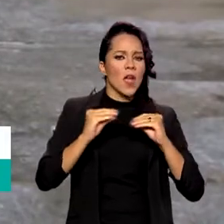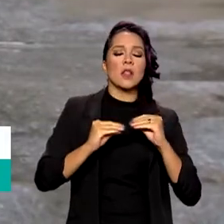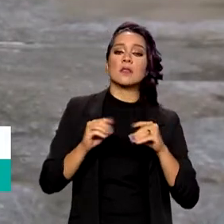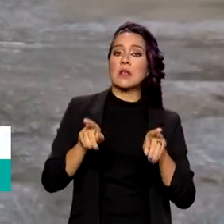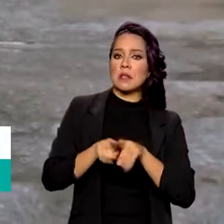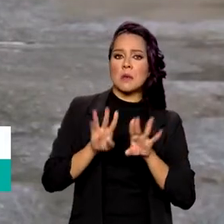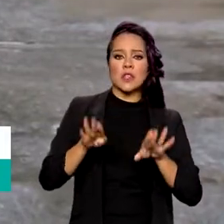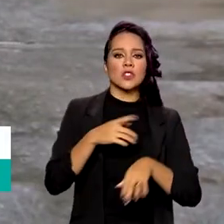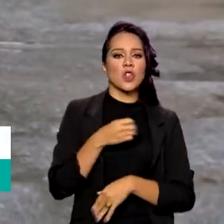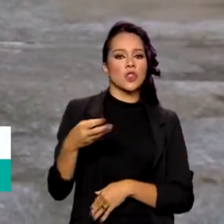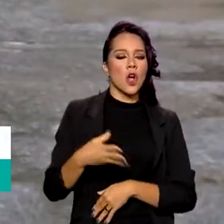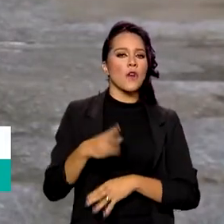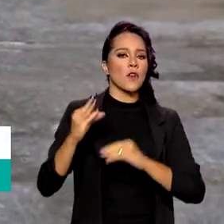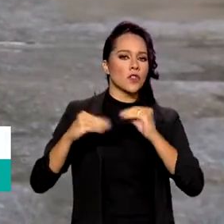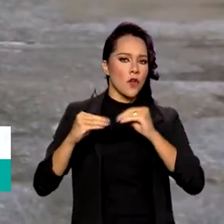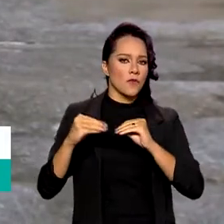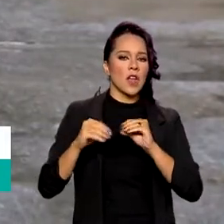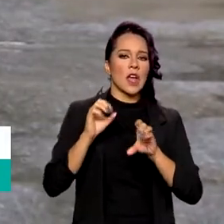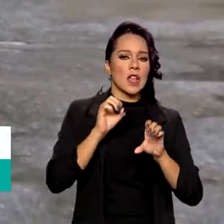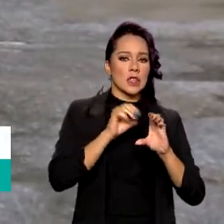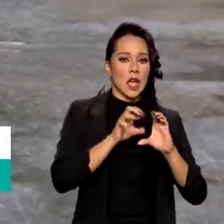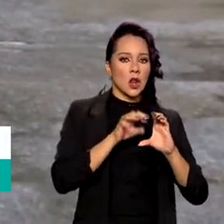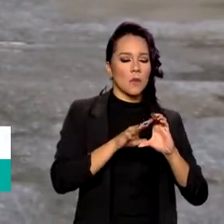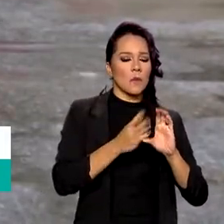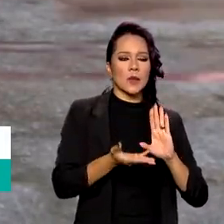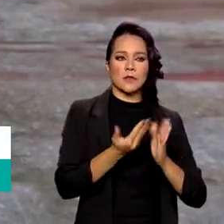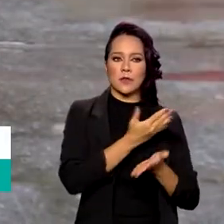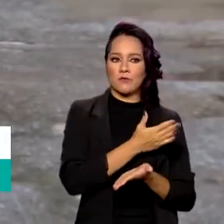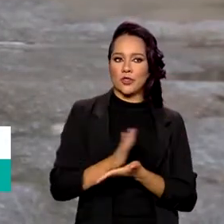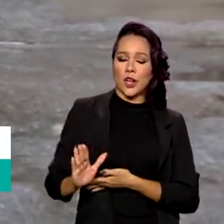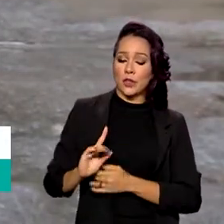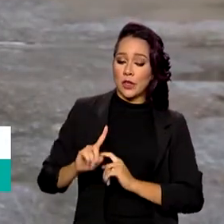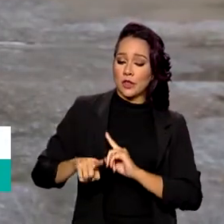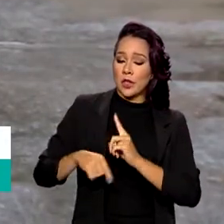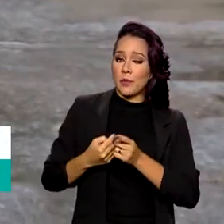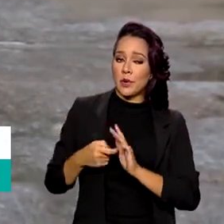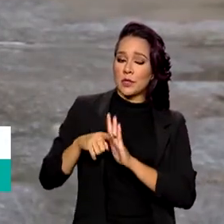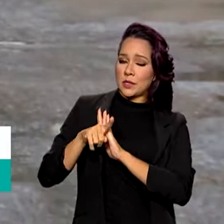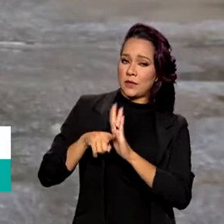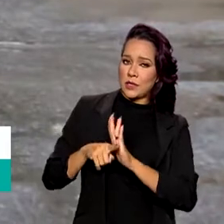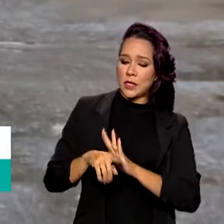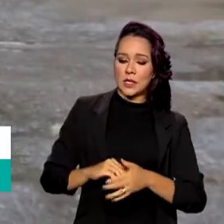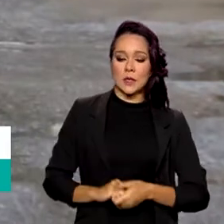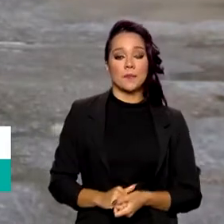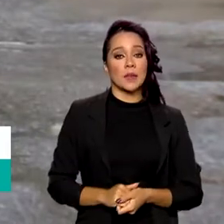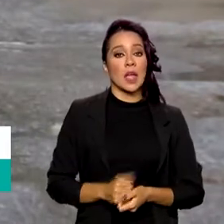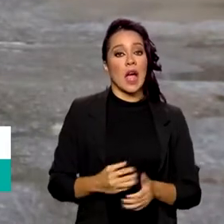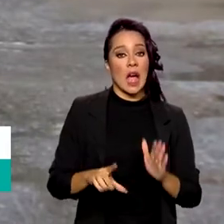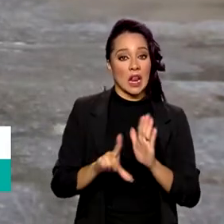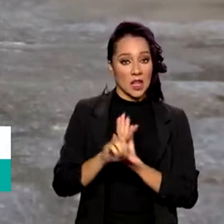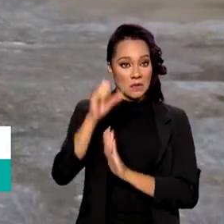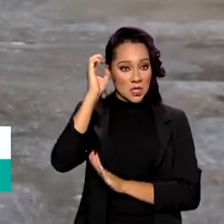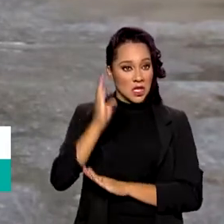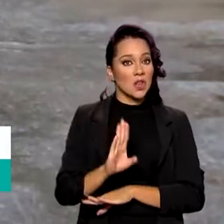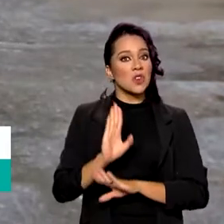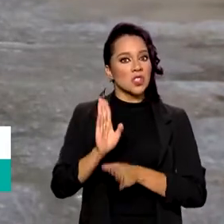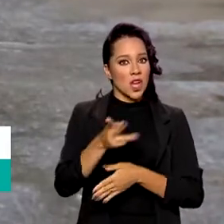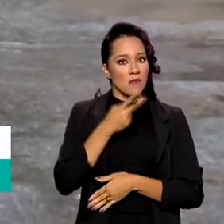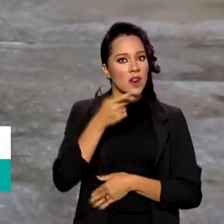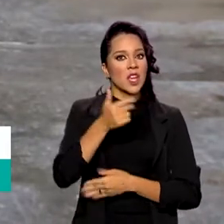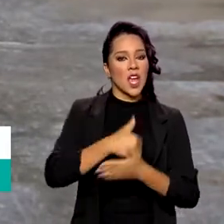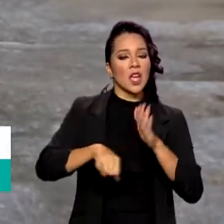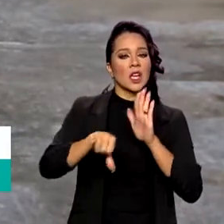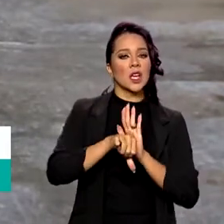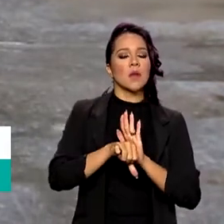escalado para uma nova novela da Rede Globo mas foi retirado do elenco Depois dessa investigação a lei brasileira já considera